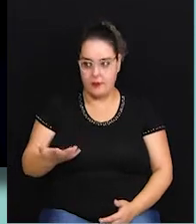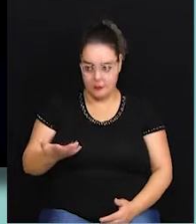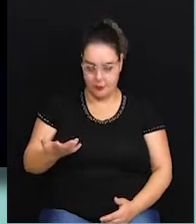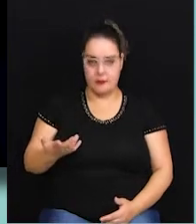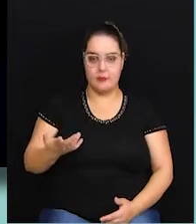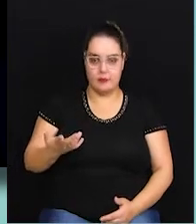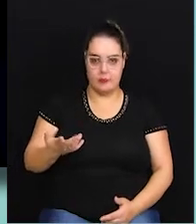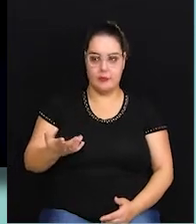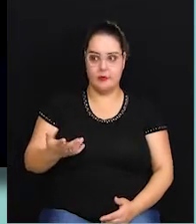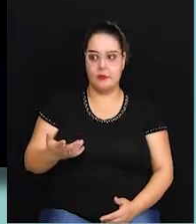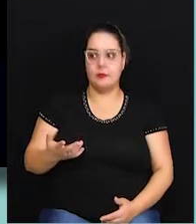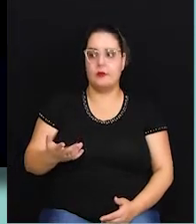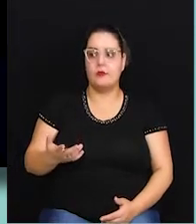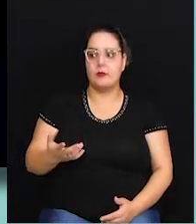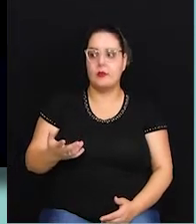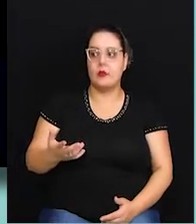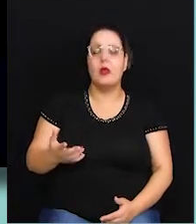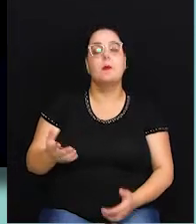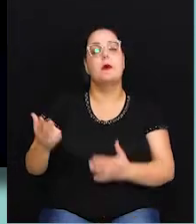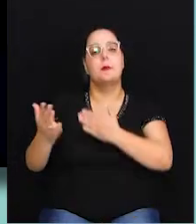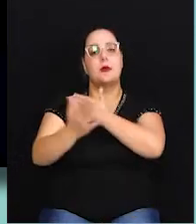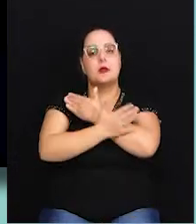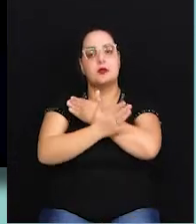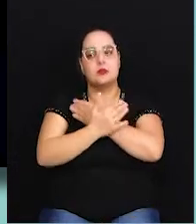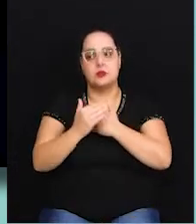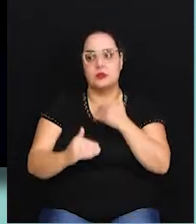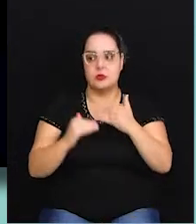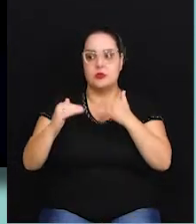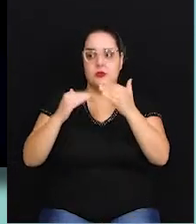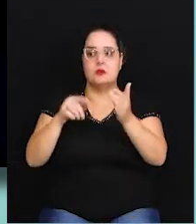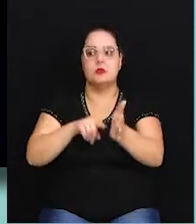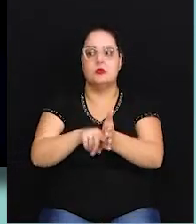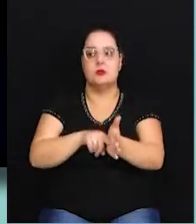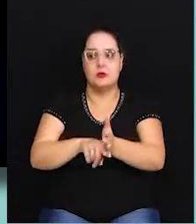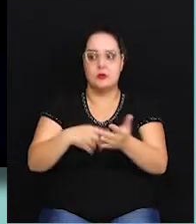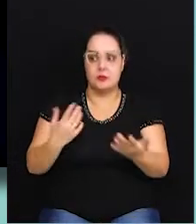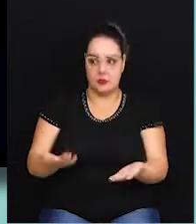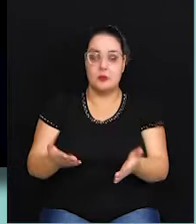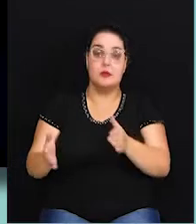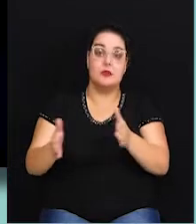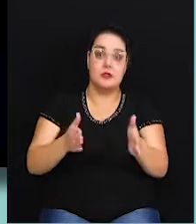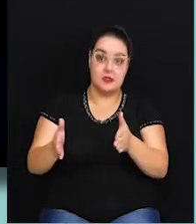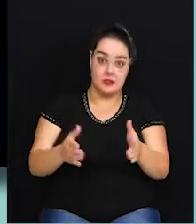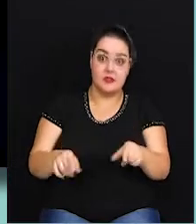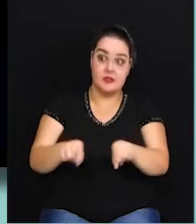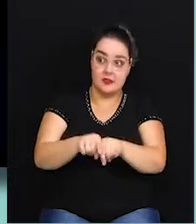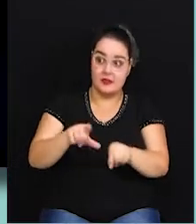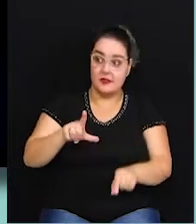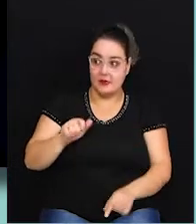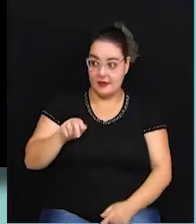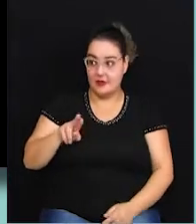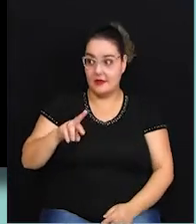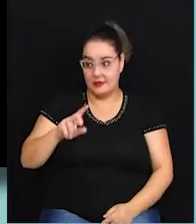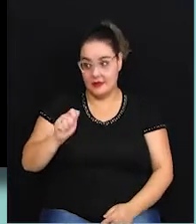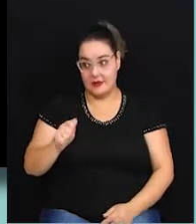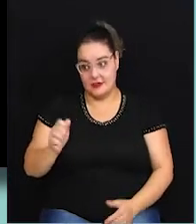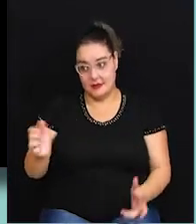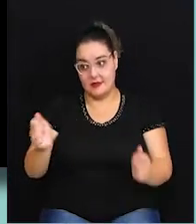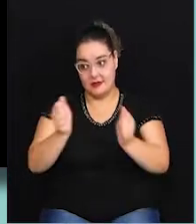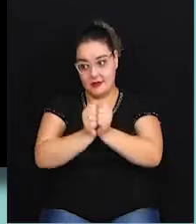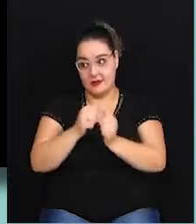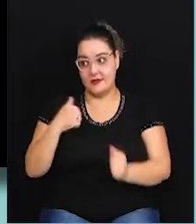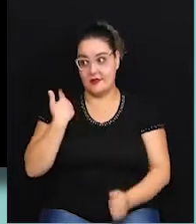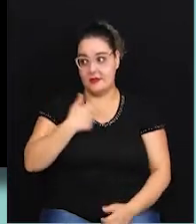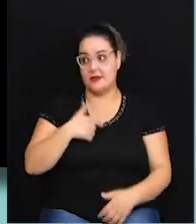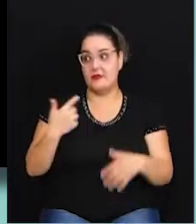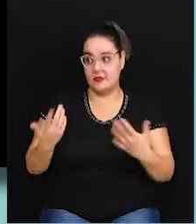professora aqui do IFRS Campus Osório, para me ajudar no desenvolvimento dessa pesquisa. E foi nesse momento também que a Laura se juntou a